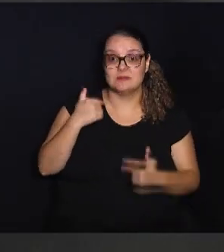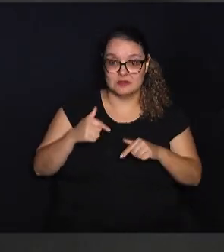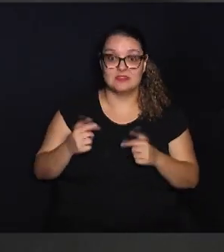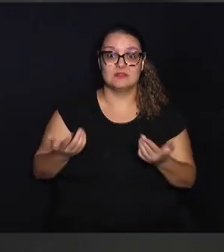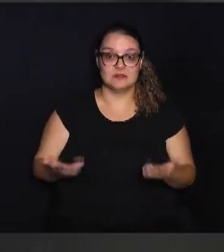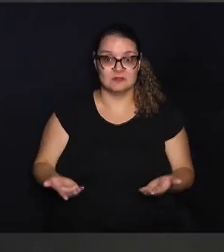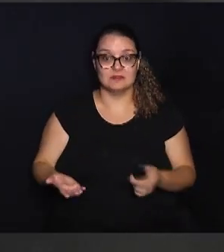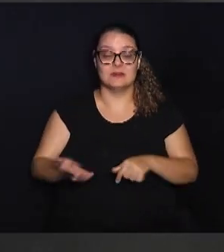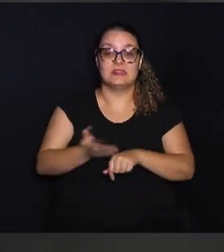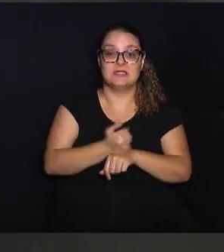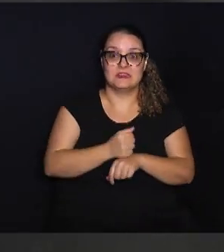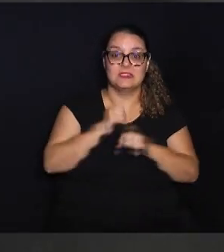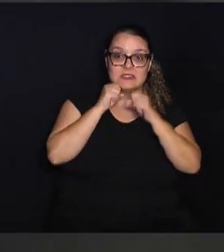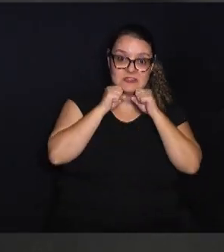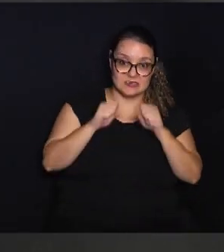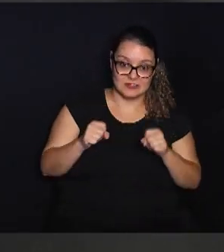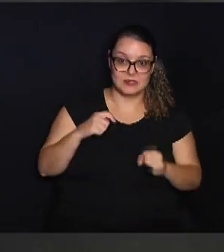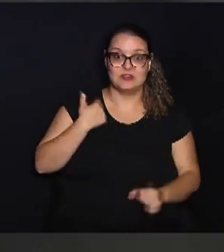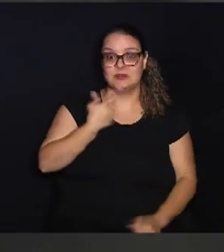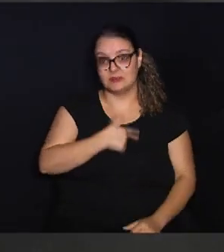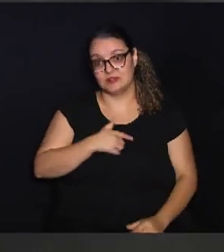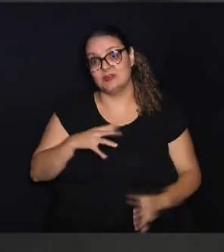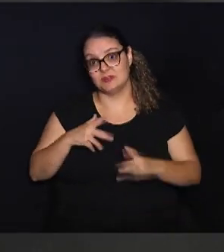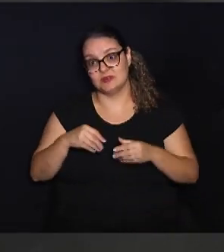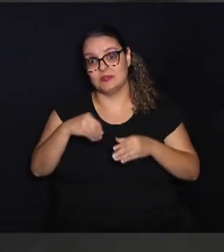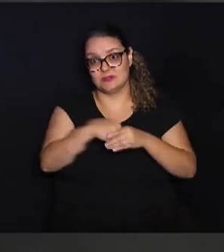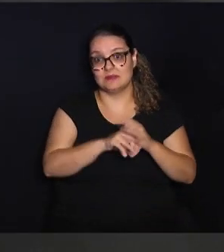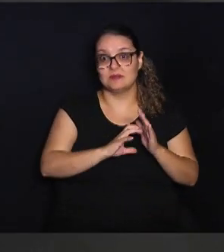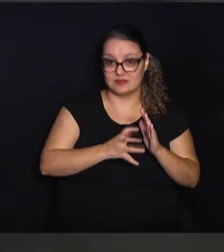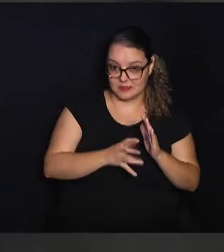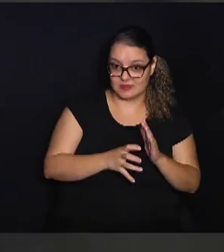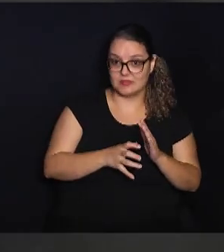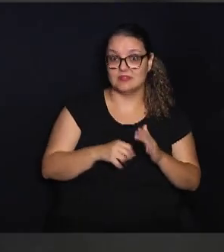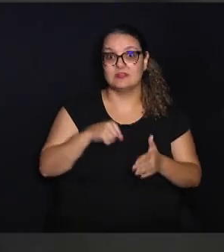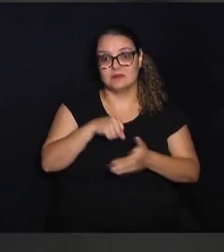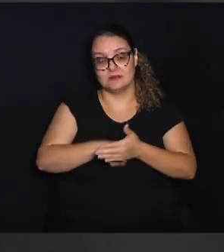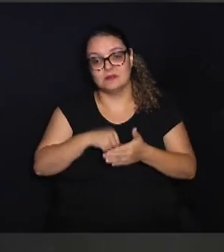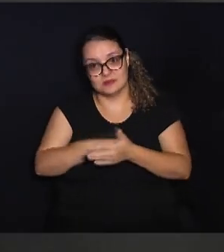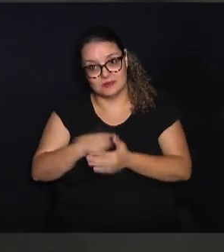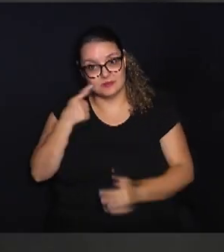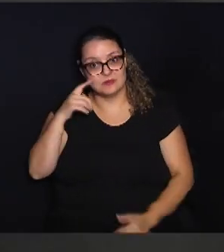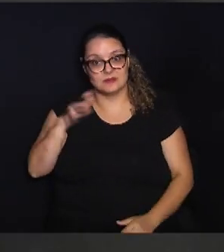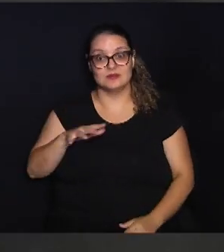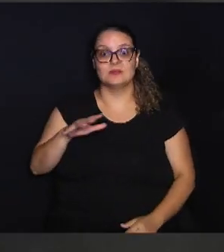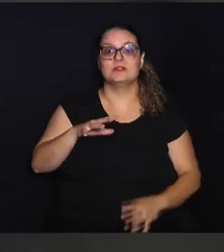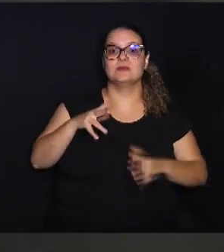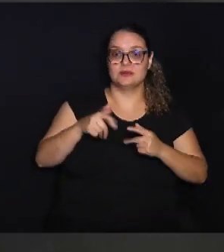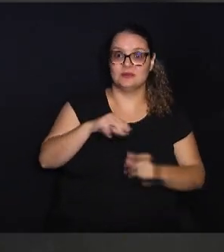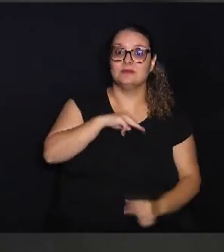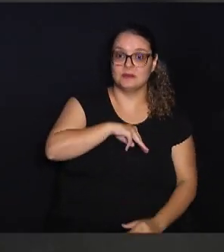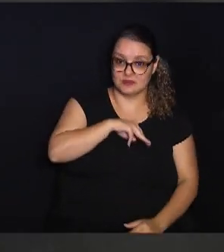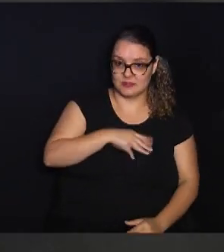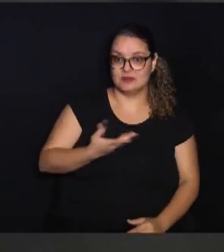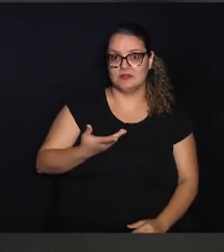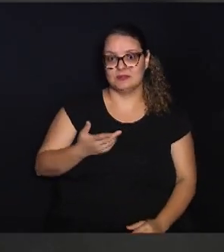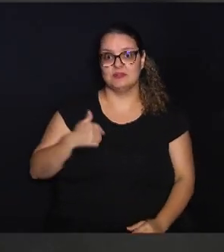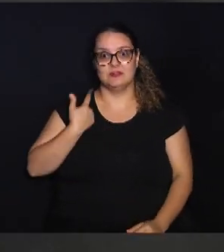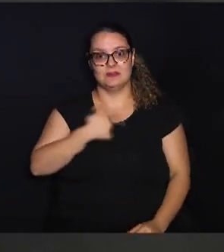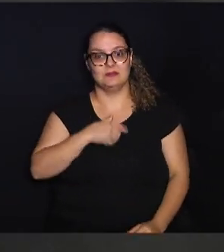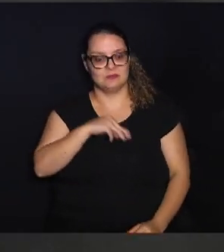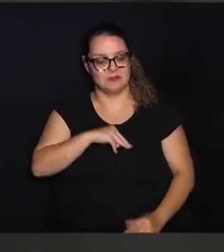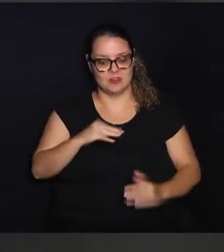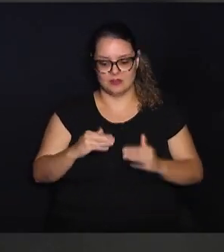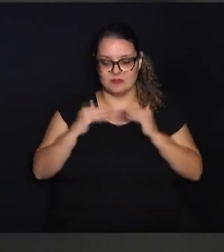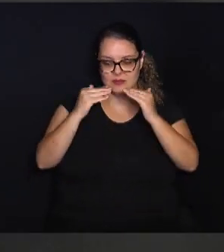que antes de ser assessor, nós somos todos filiados a um partido e lutamos por ideias. Somos todos missionários. Então a gente coloca a missão